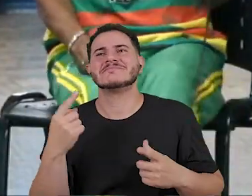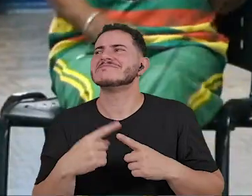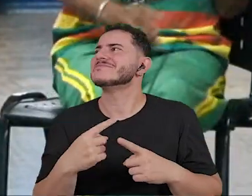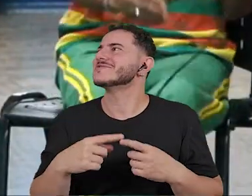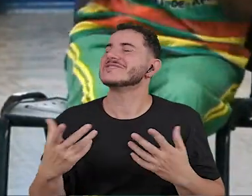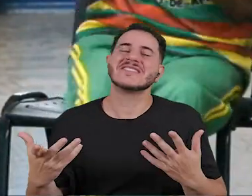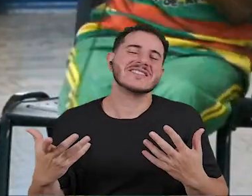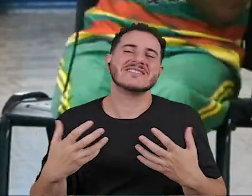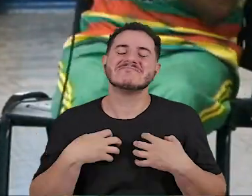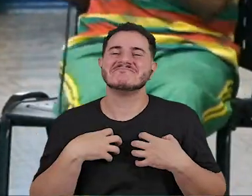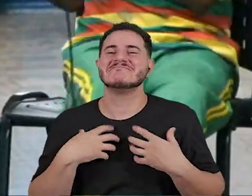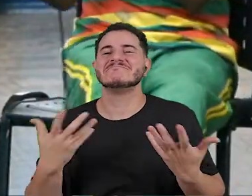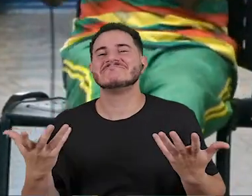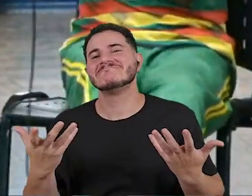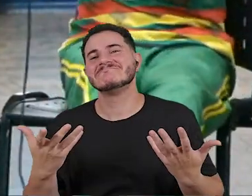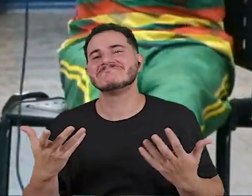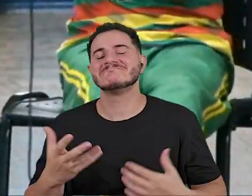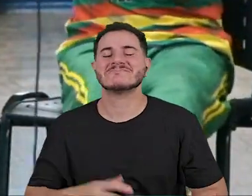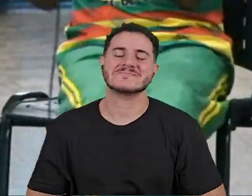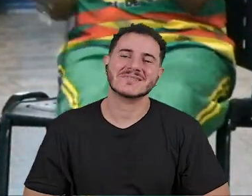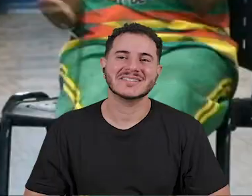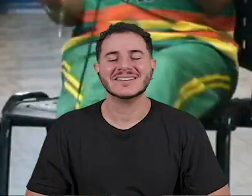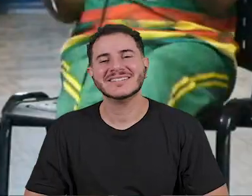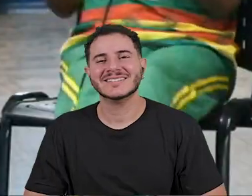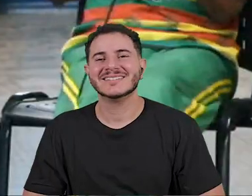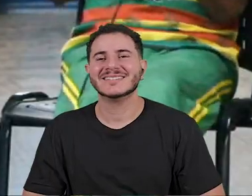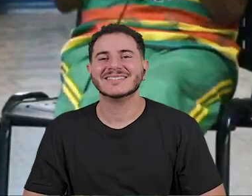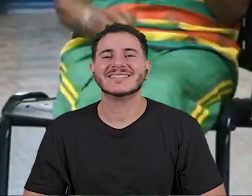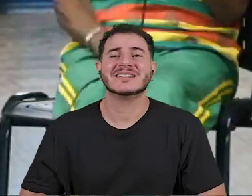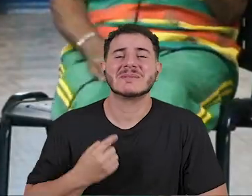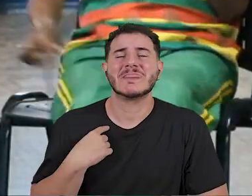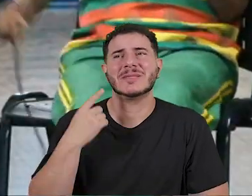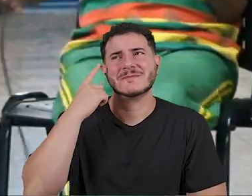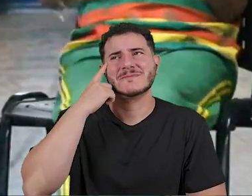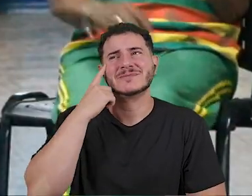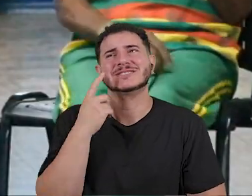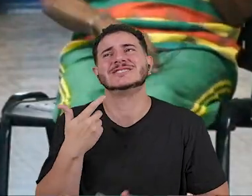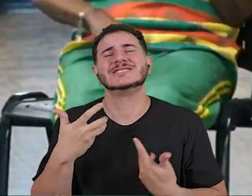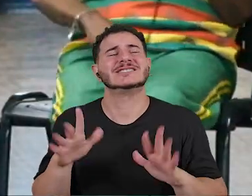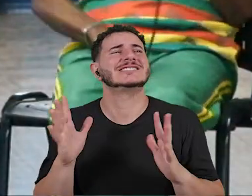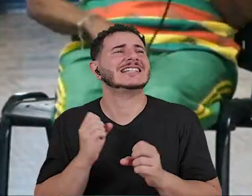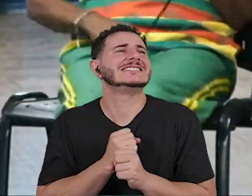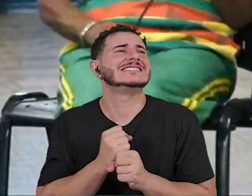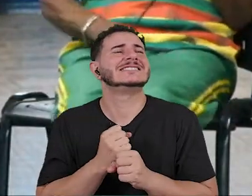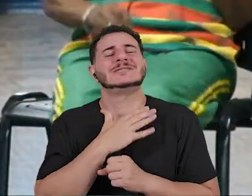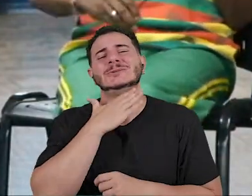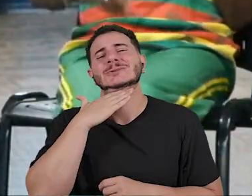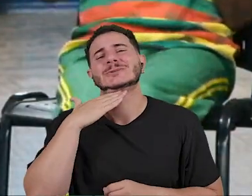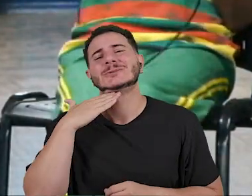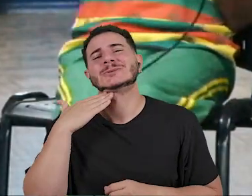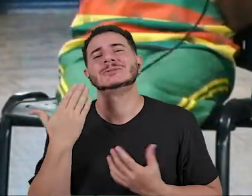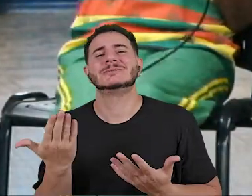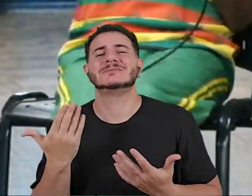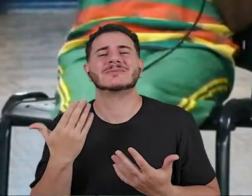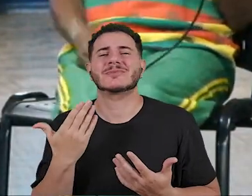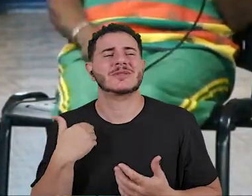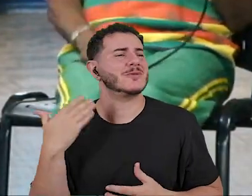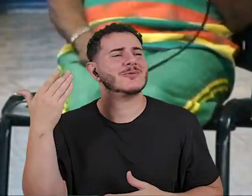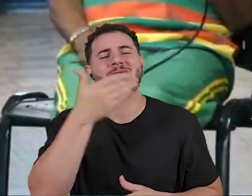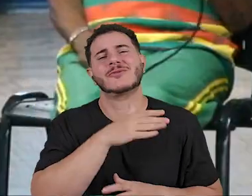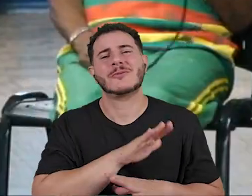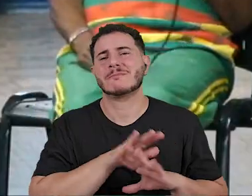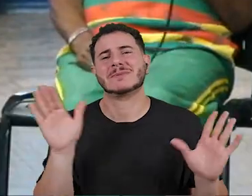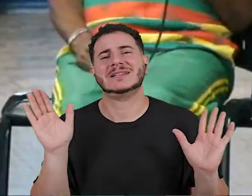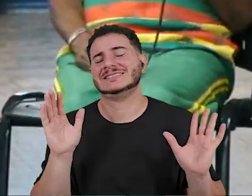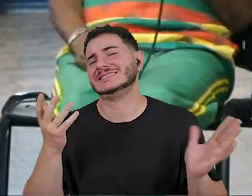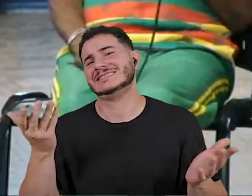Eu acho que é porque a gente enjoa, sabe? Aí eu não passo, eu não vou lá, não sei porquê, aí não vai. Está lá, entendeu? Na